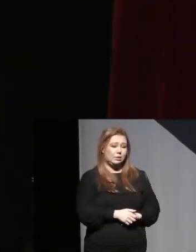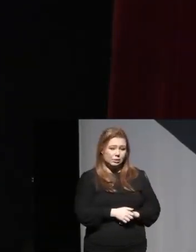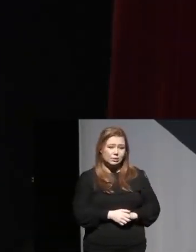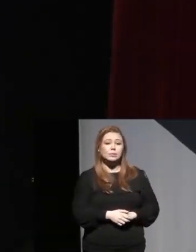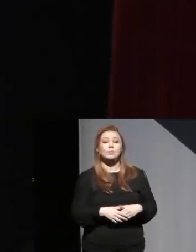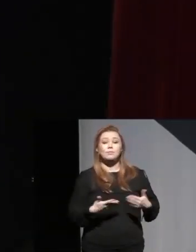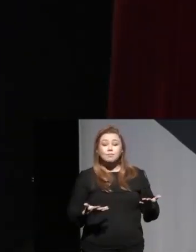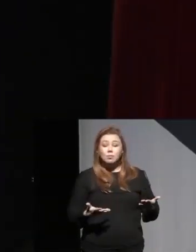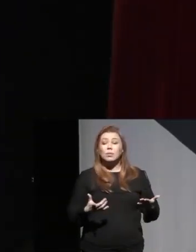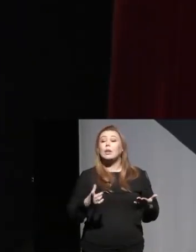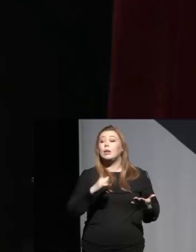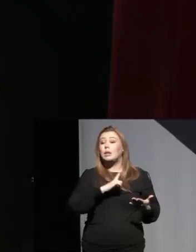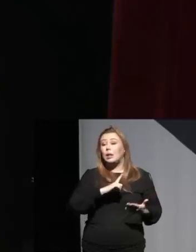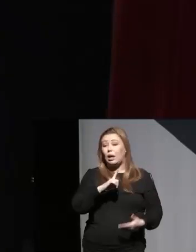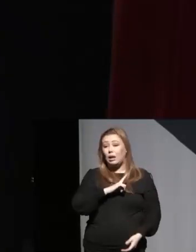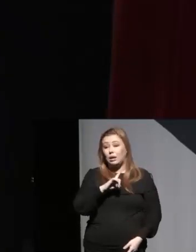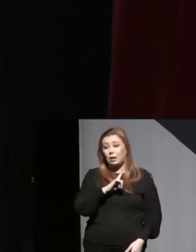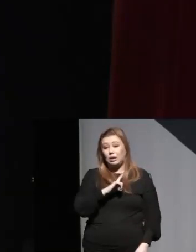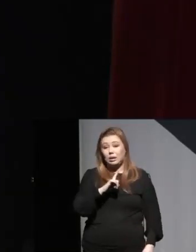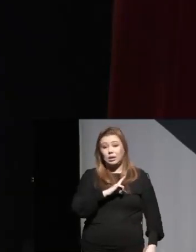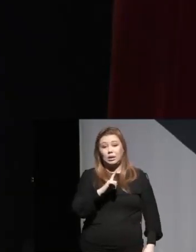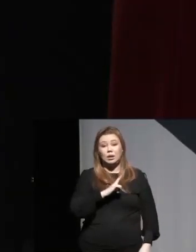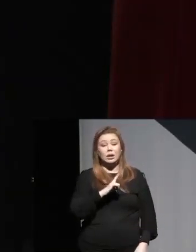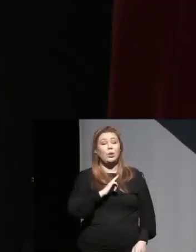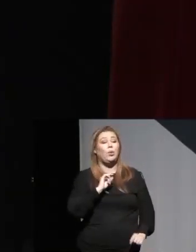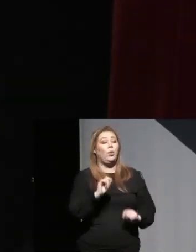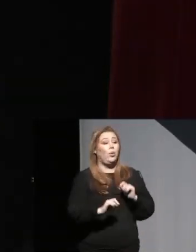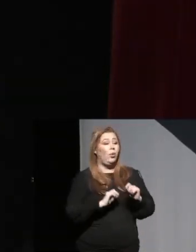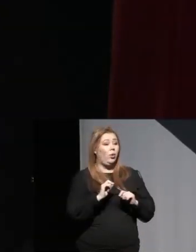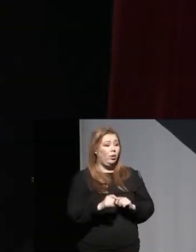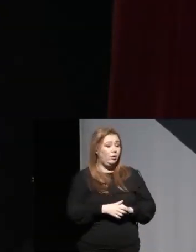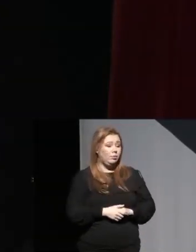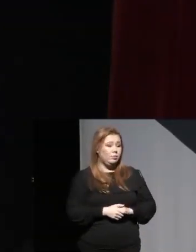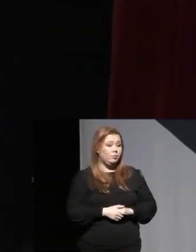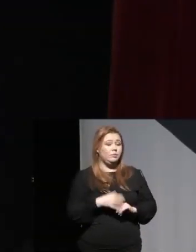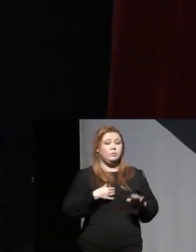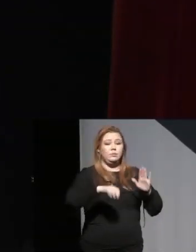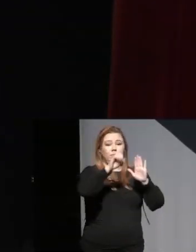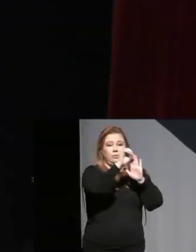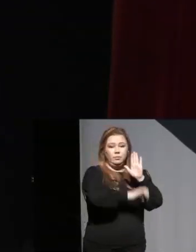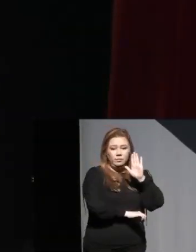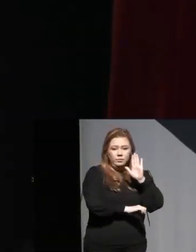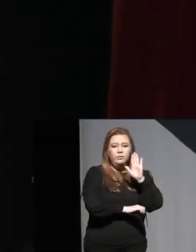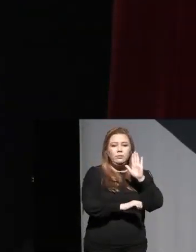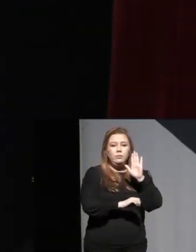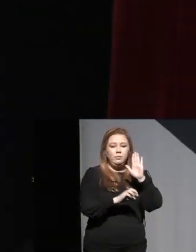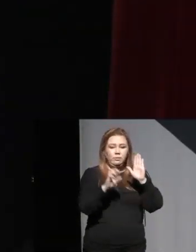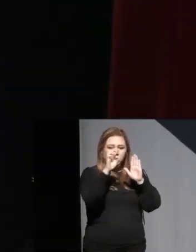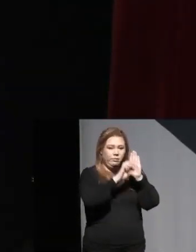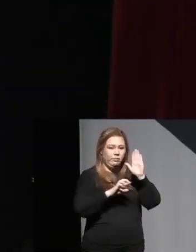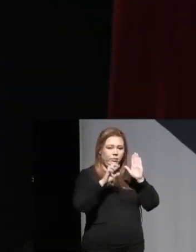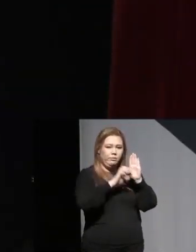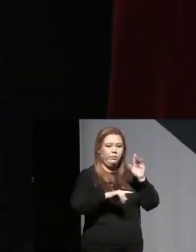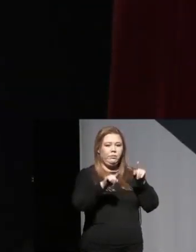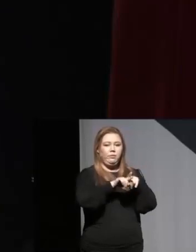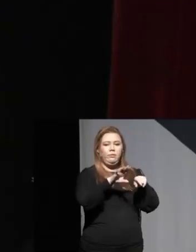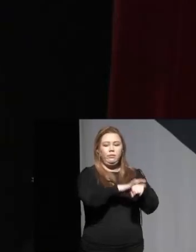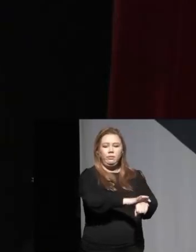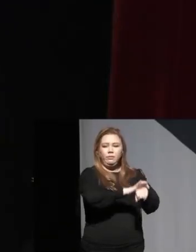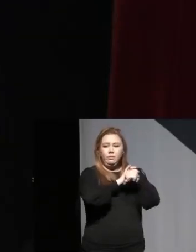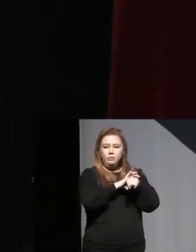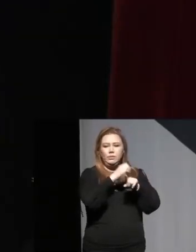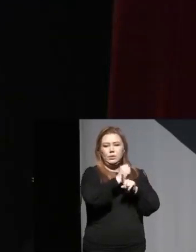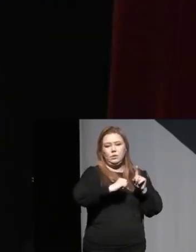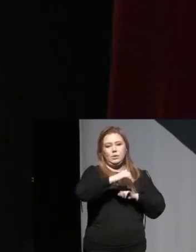trilhões, nós temos a composição do orçamento fiscal e da Seguridade Social